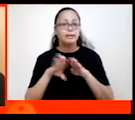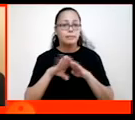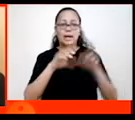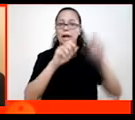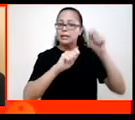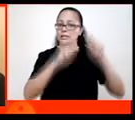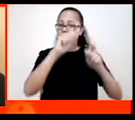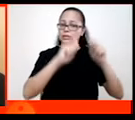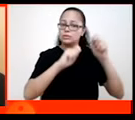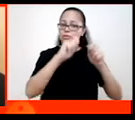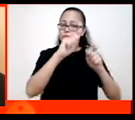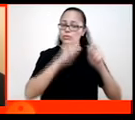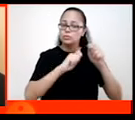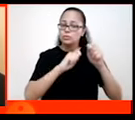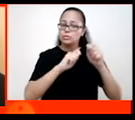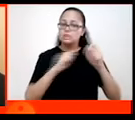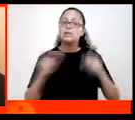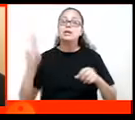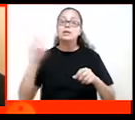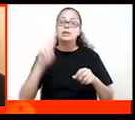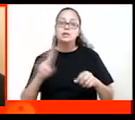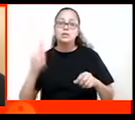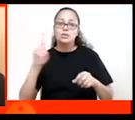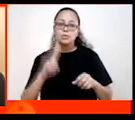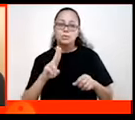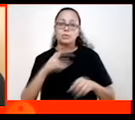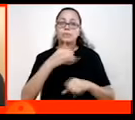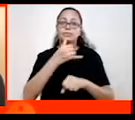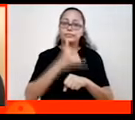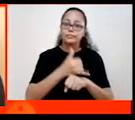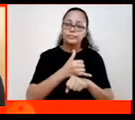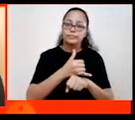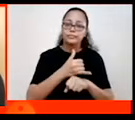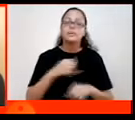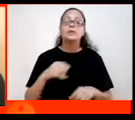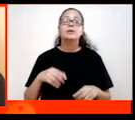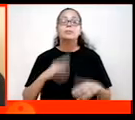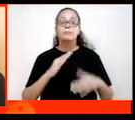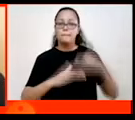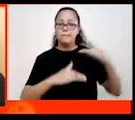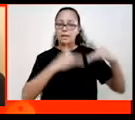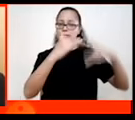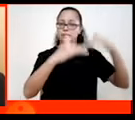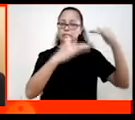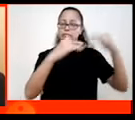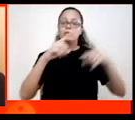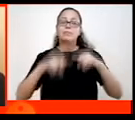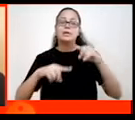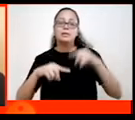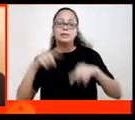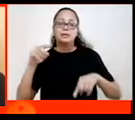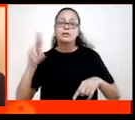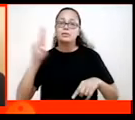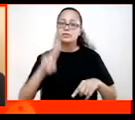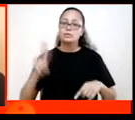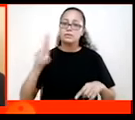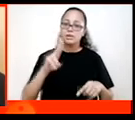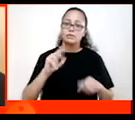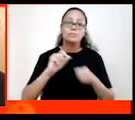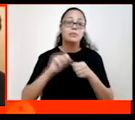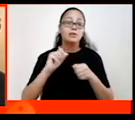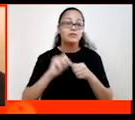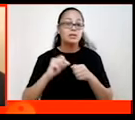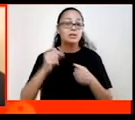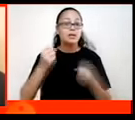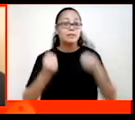autopeças, né, que utilizam ligas metálicas produzidas pela indústria de base para desenvolver peças que serão utilizadas, né,